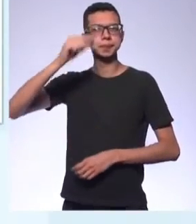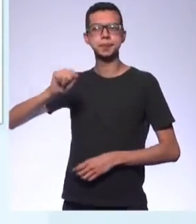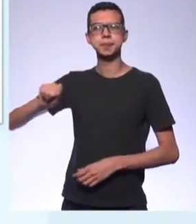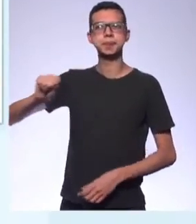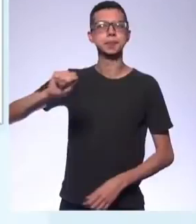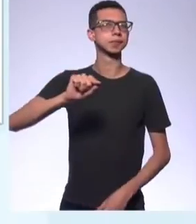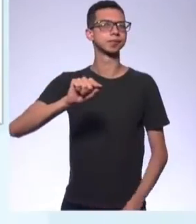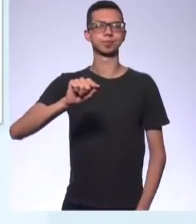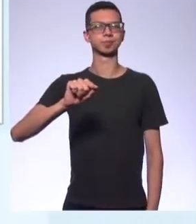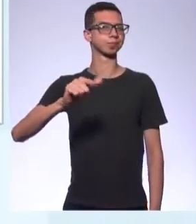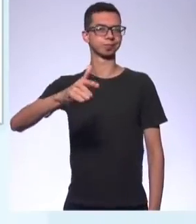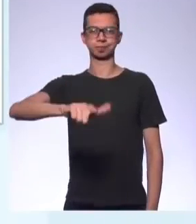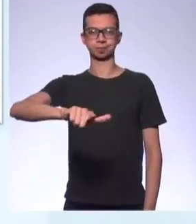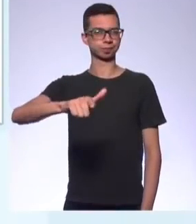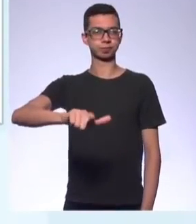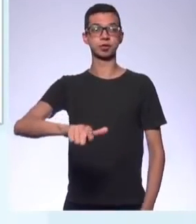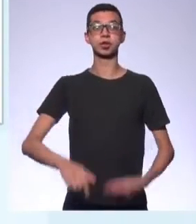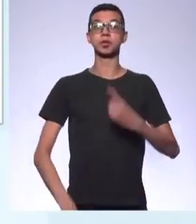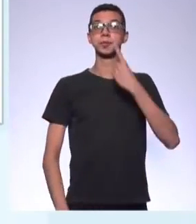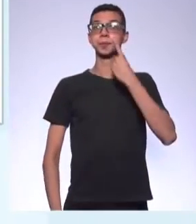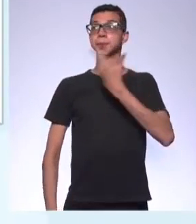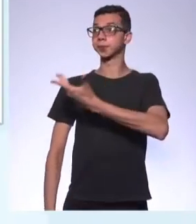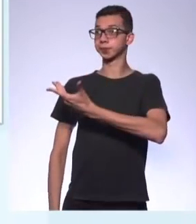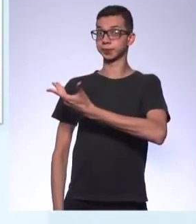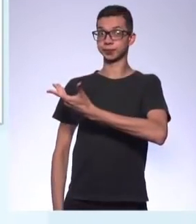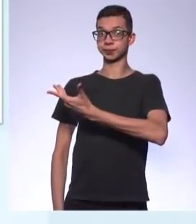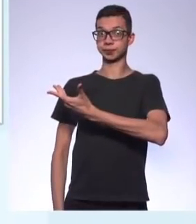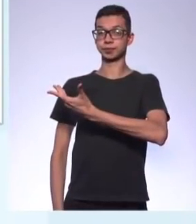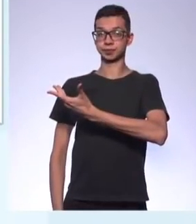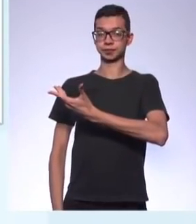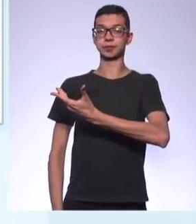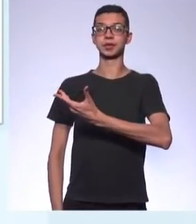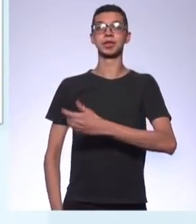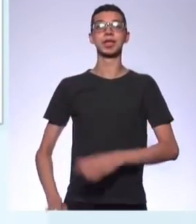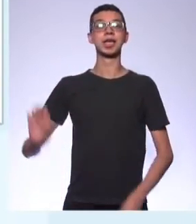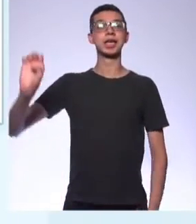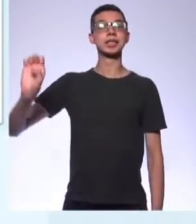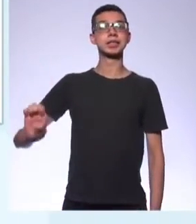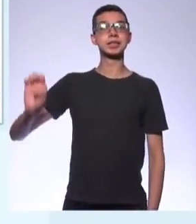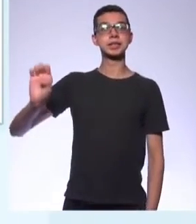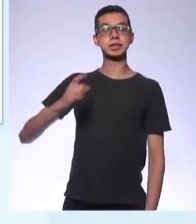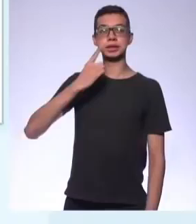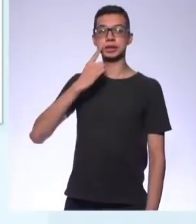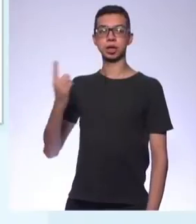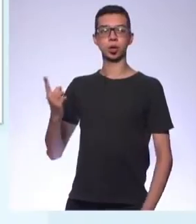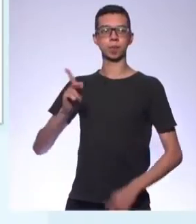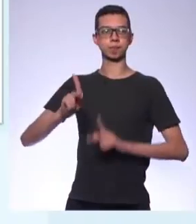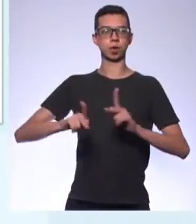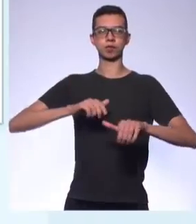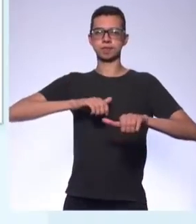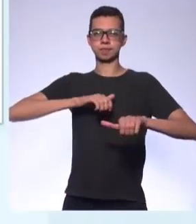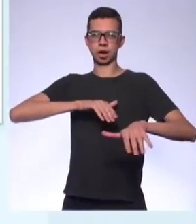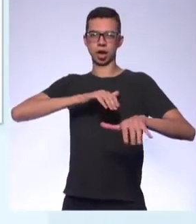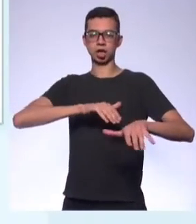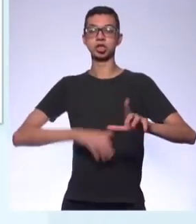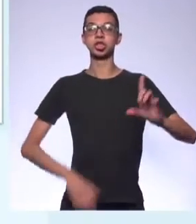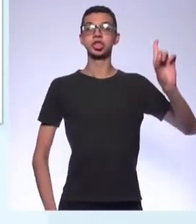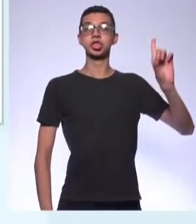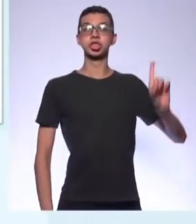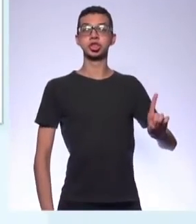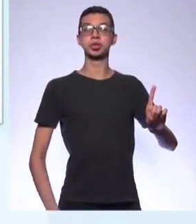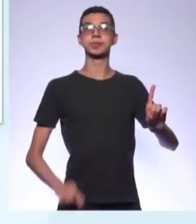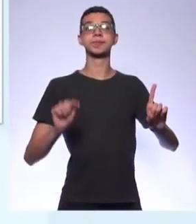temos do lado esquerdo, né, os bolcheviques marchando e do lado direito um discurso